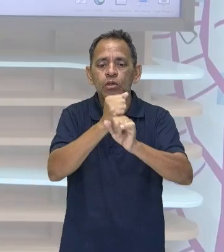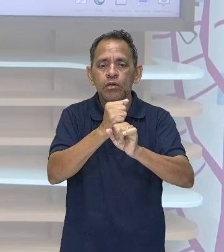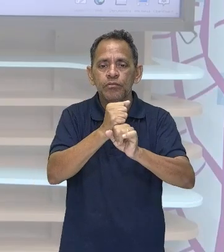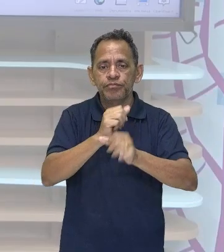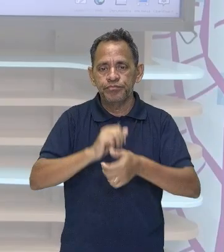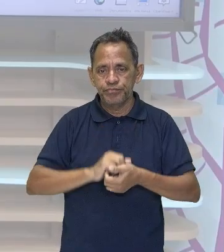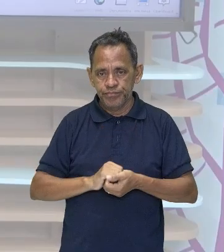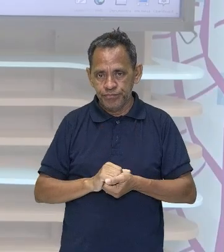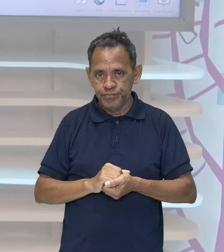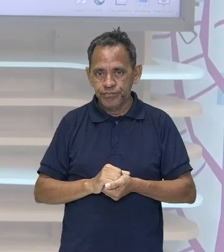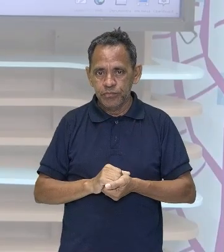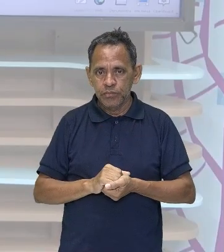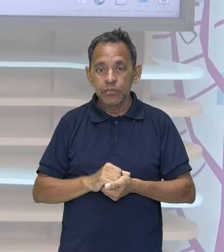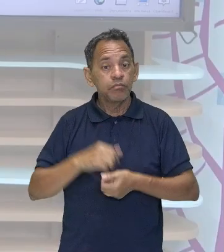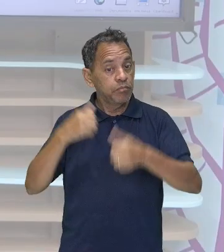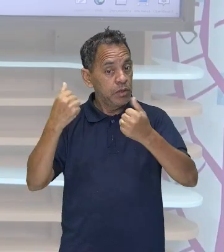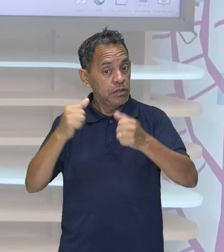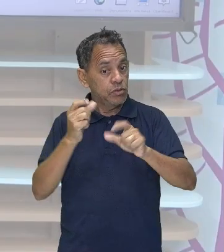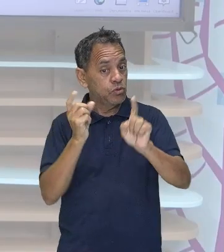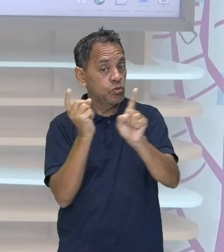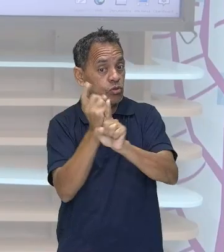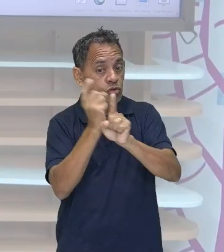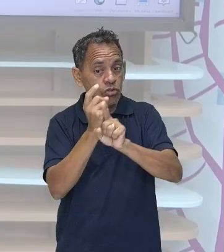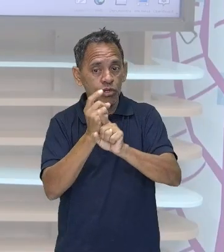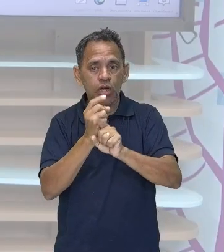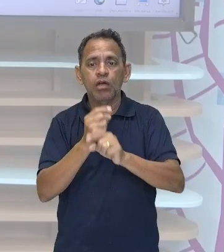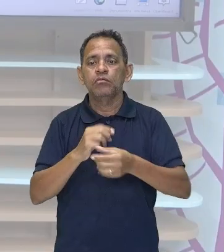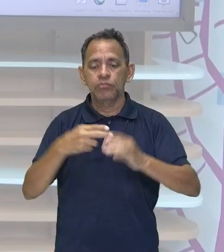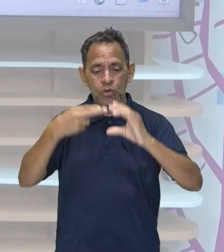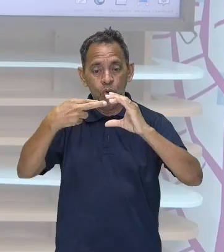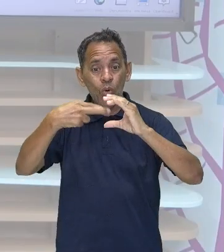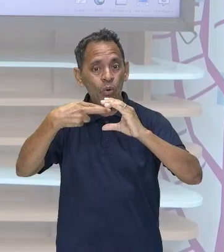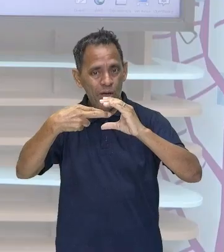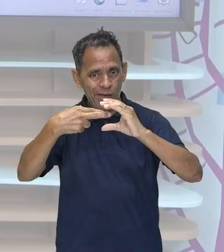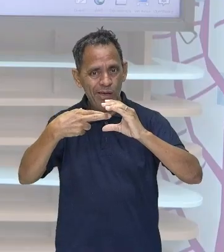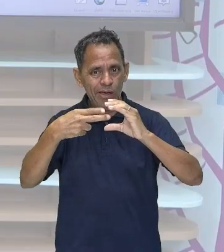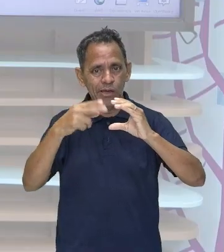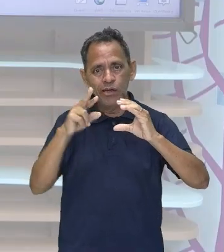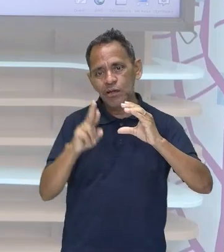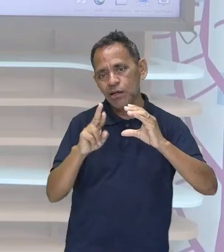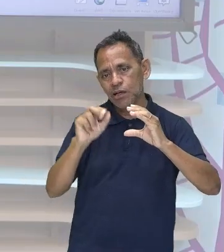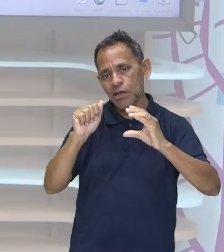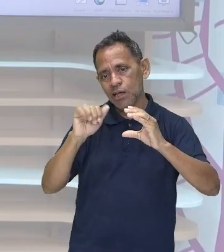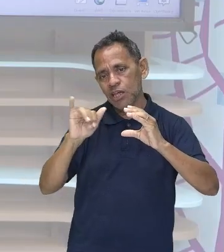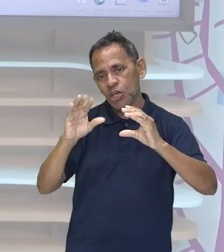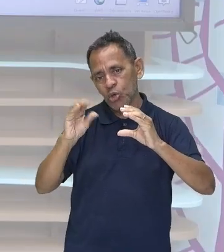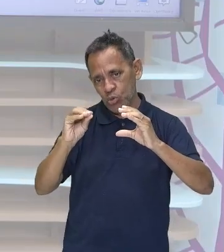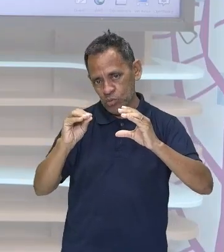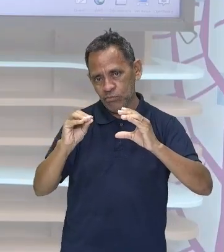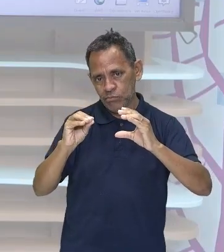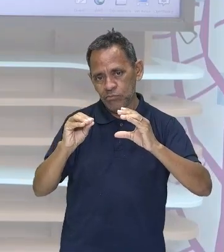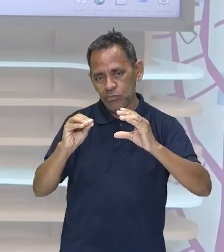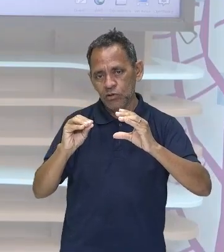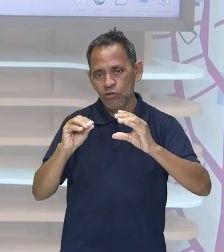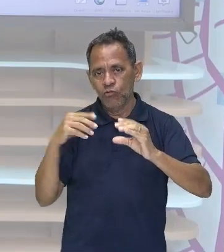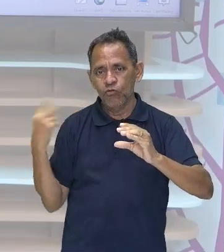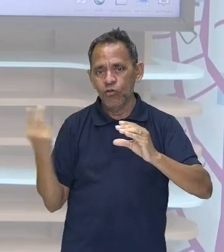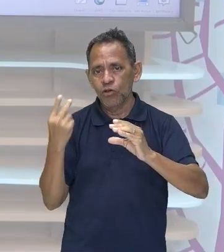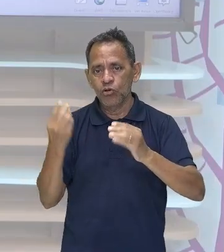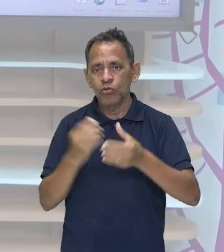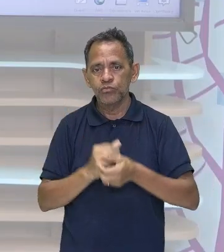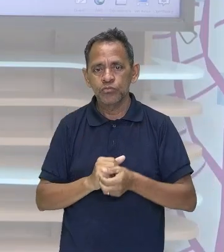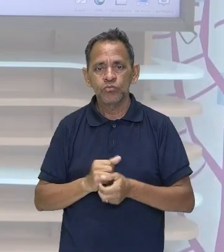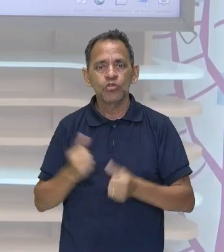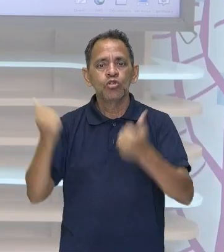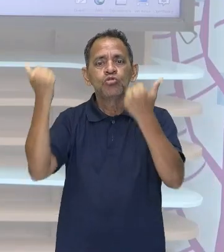só eu descobrir o valor do raio, né, da roda da motocicleta. Encontrando o valor do raio, né, eu substituo aqui na